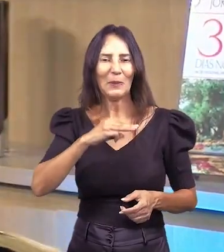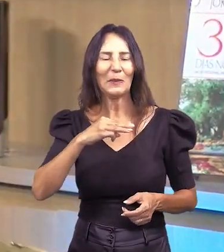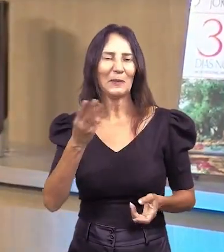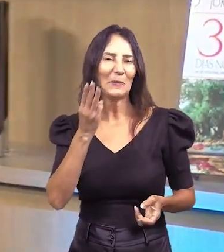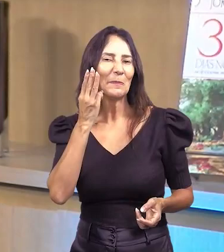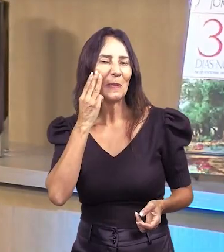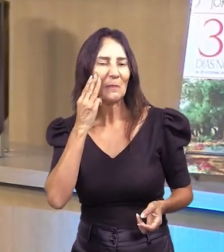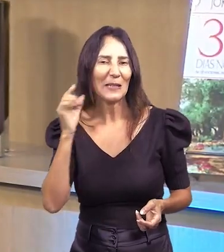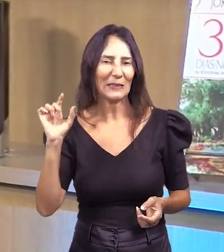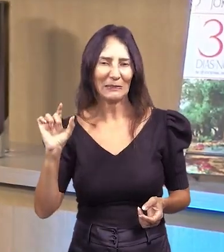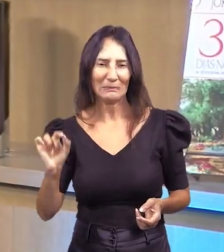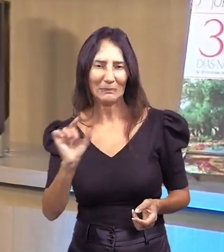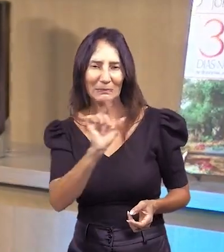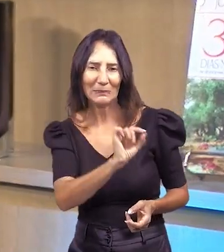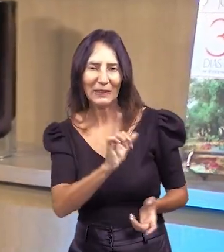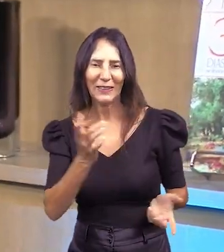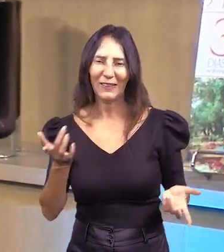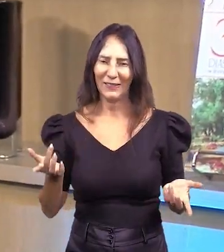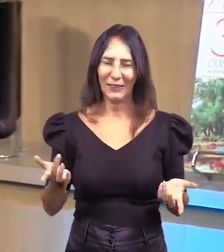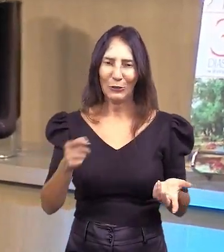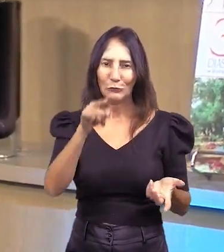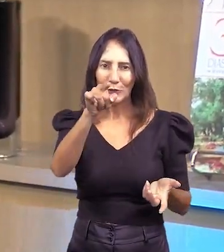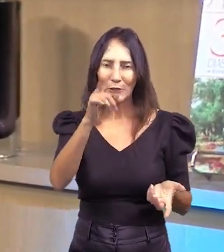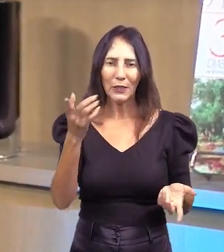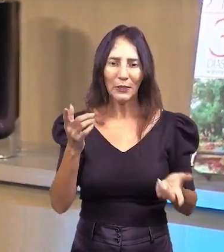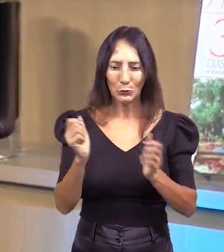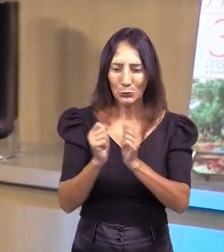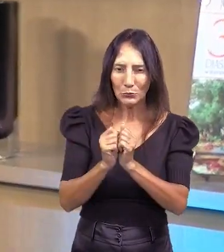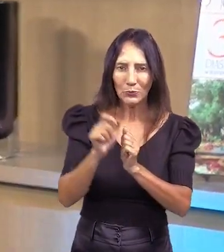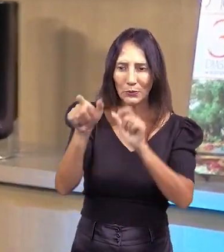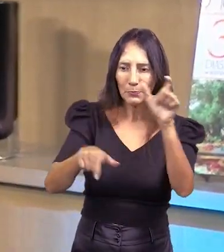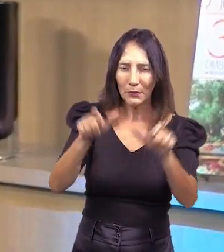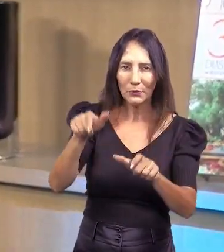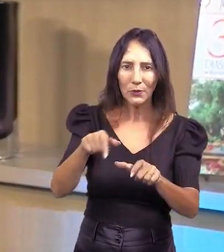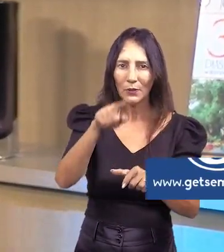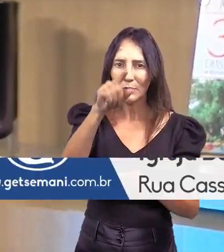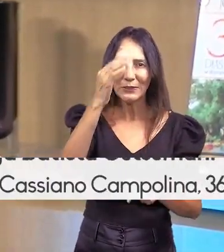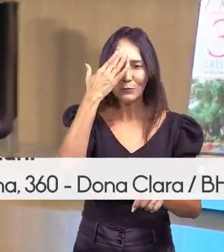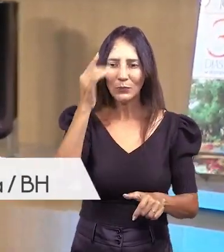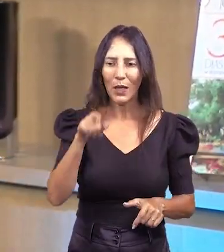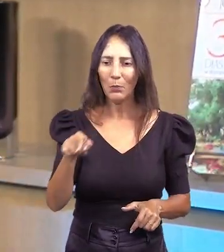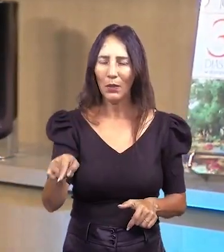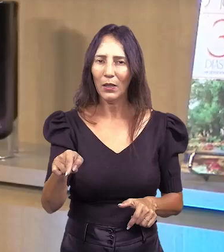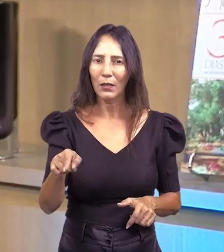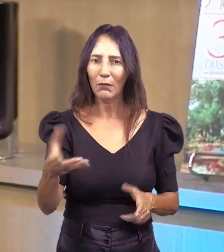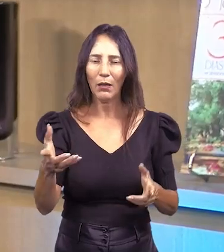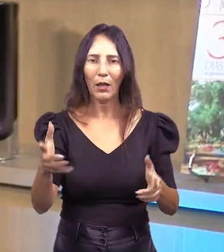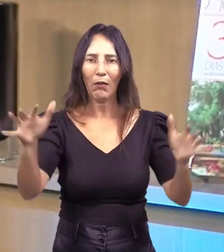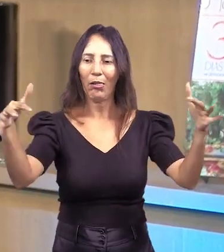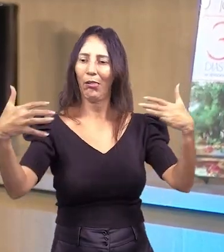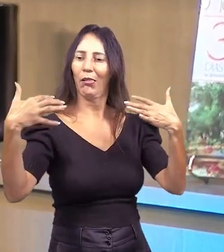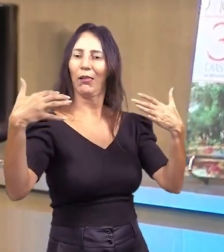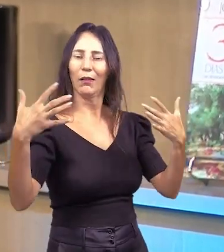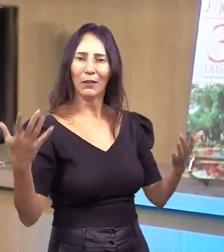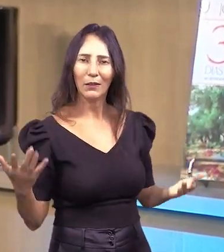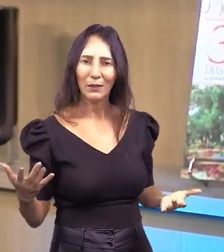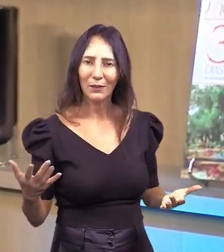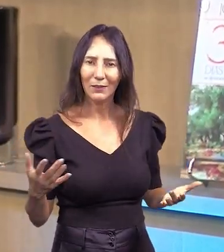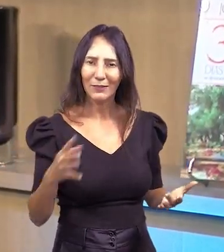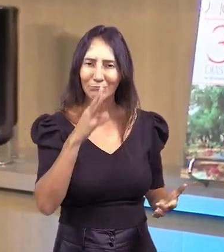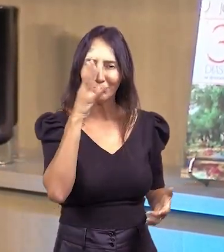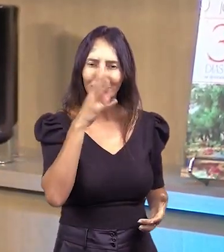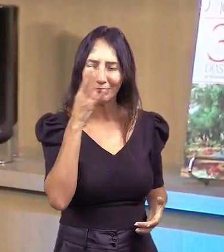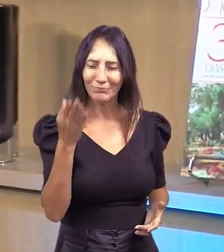nos seios. A gente está andando com as pessoas hoje, você não sabe o que, que as pessoas querem para chamar a atenção, o que